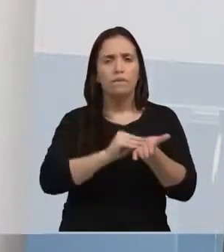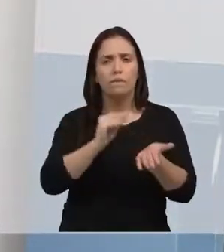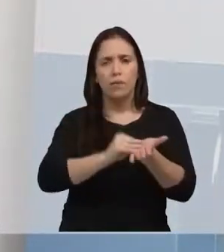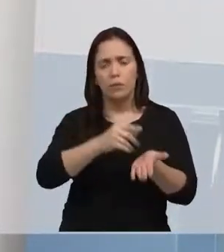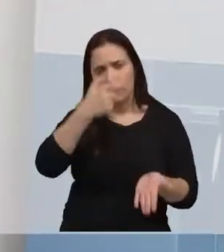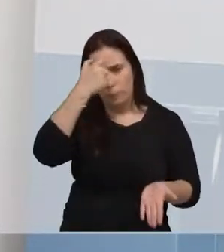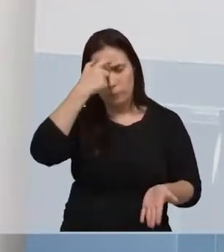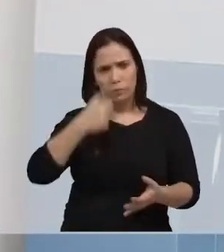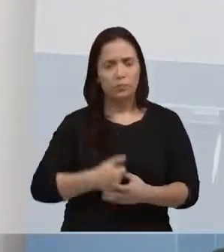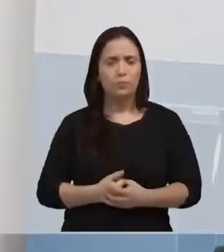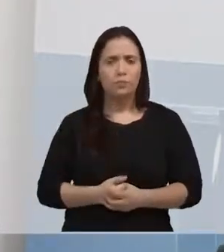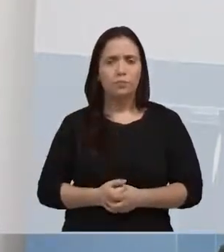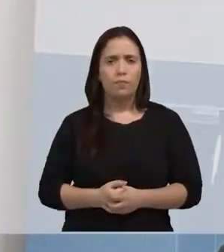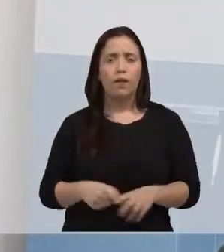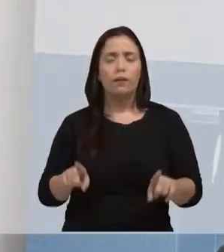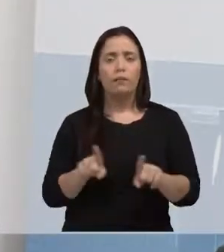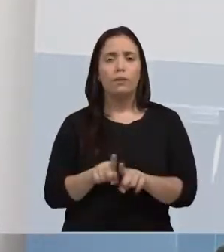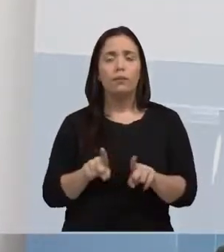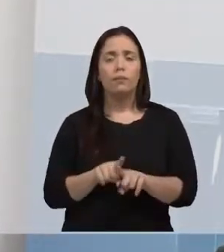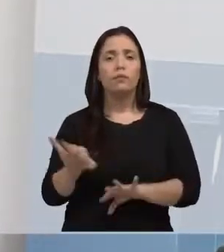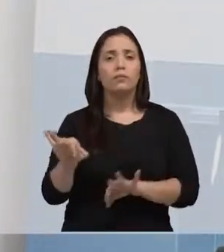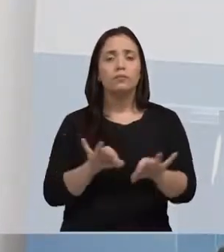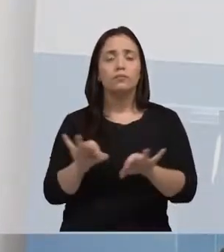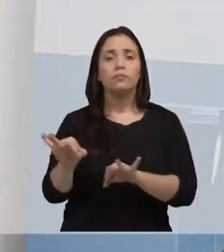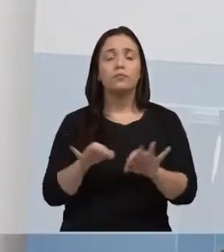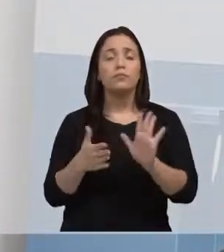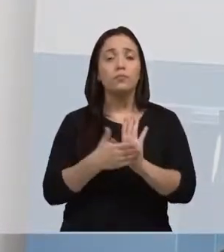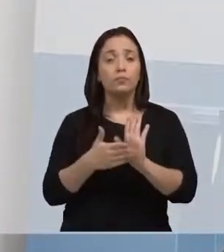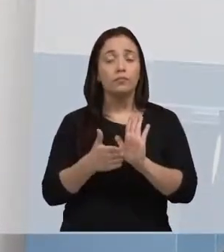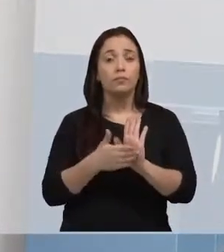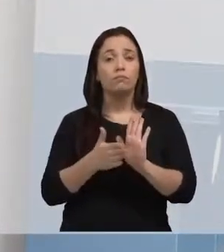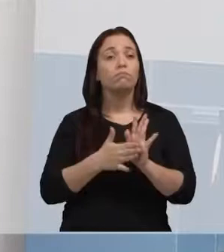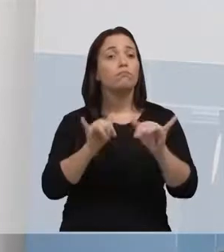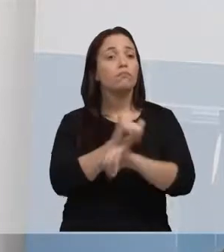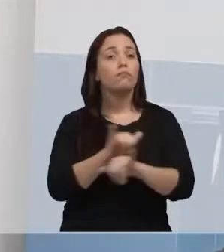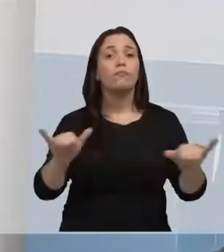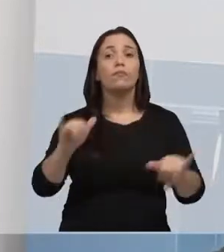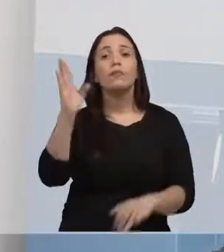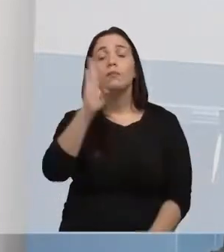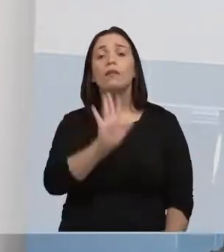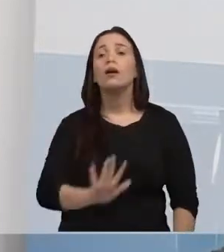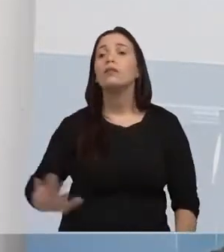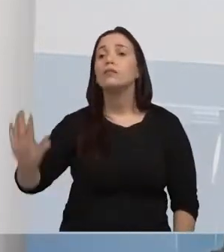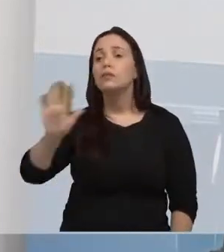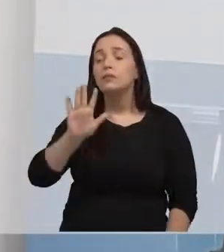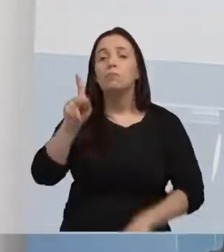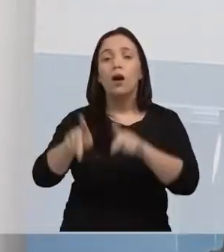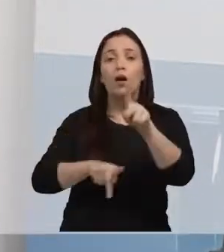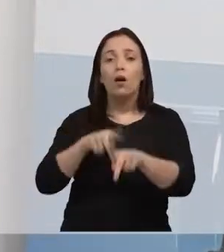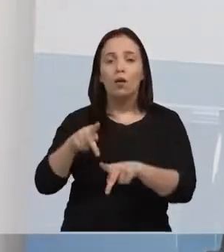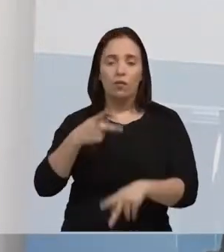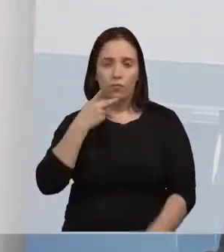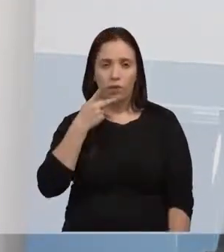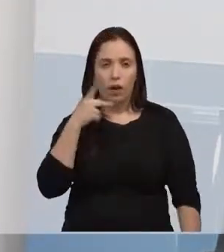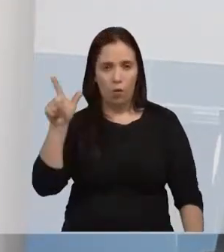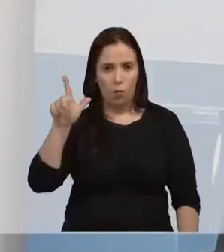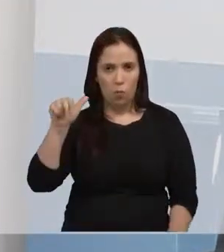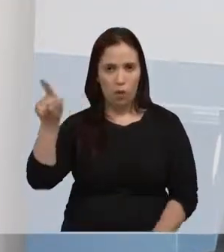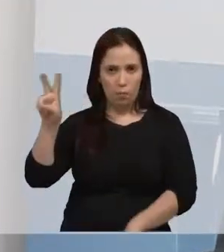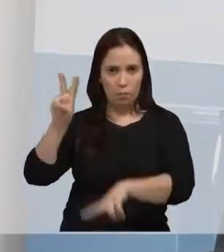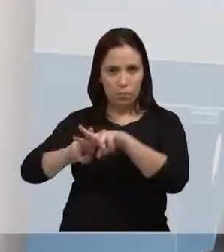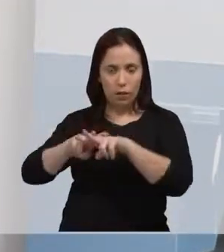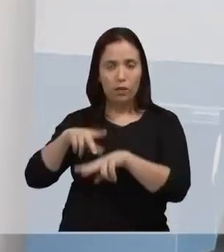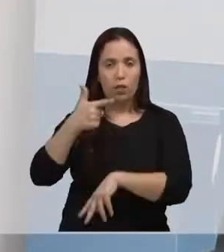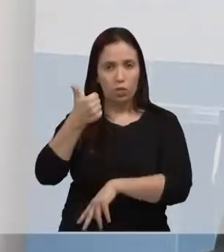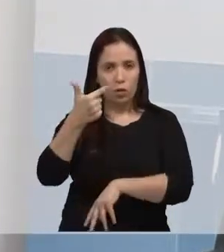E depois, eles fizeram uma proposta para o país, a seguinte proposta. O presidente Lula está condenado, está